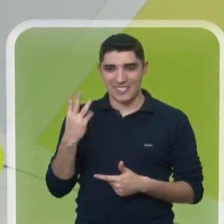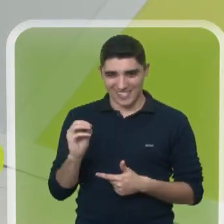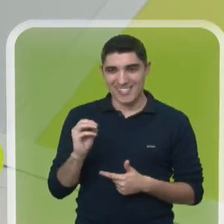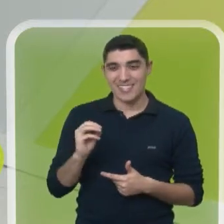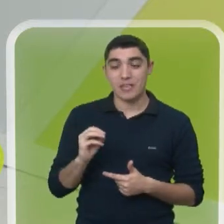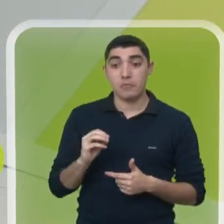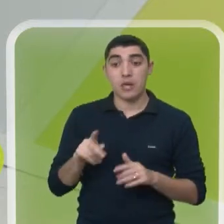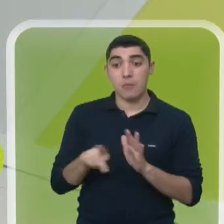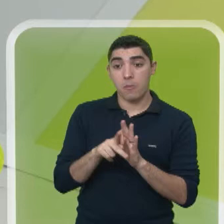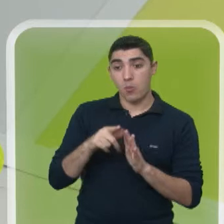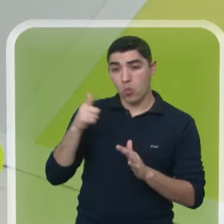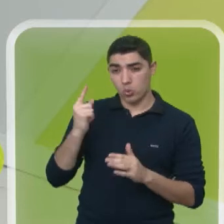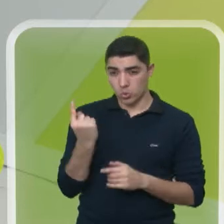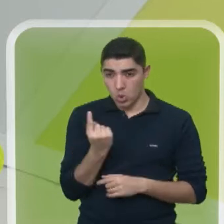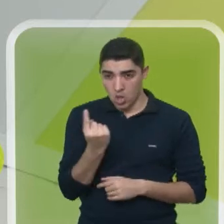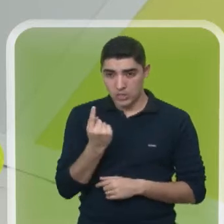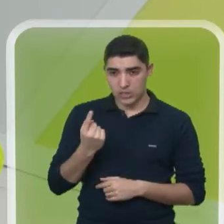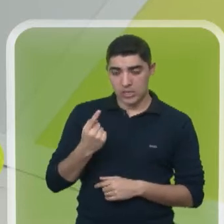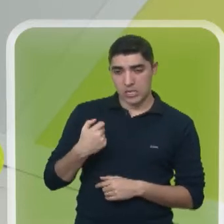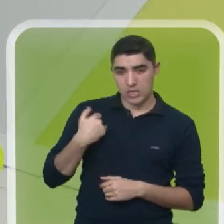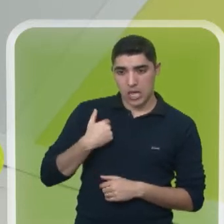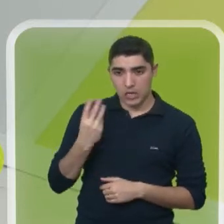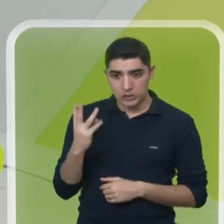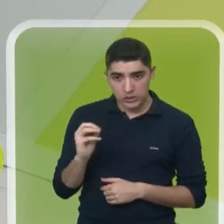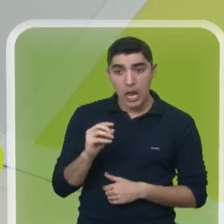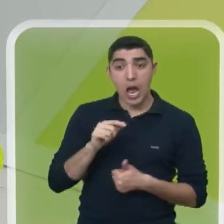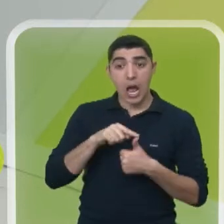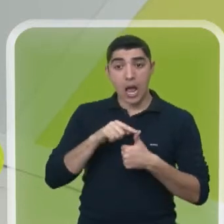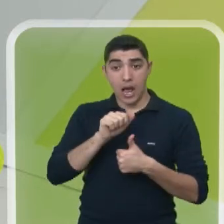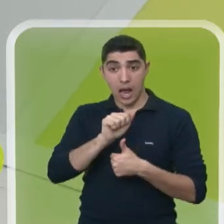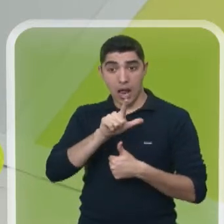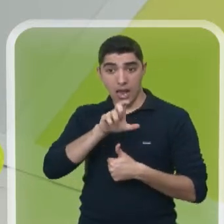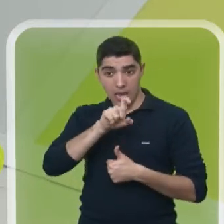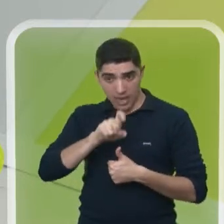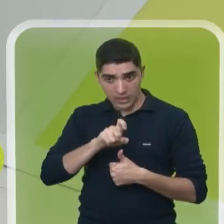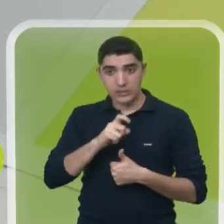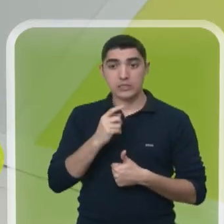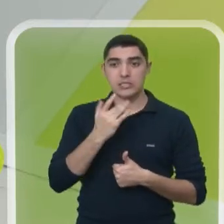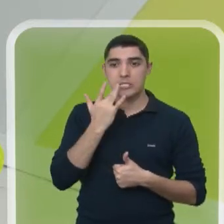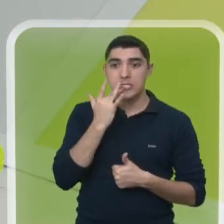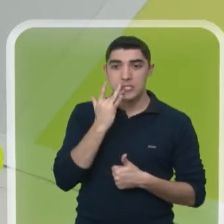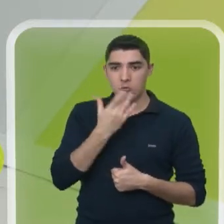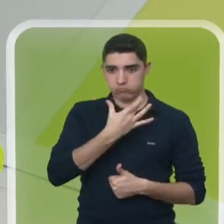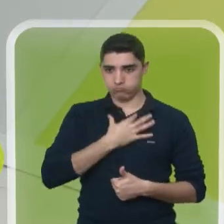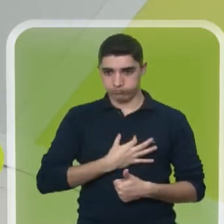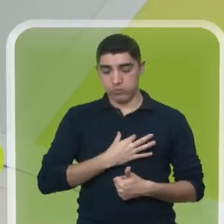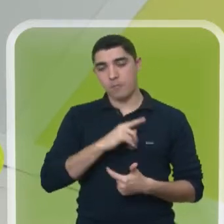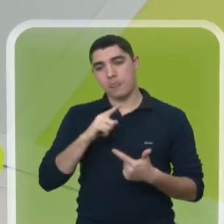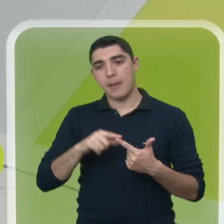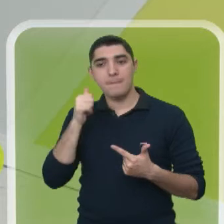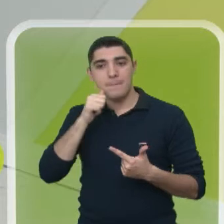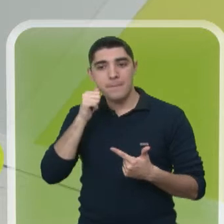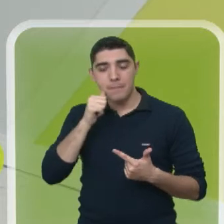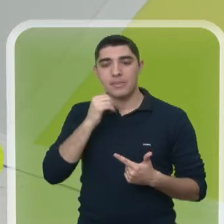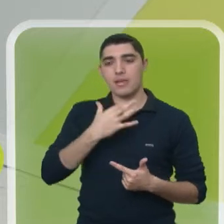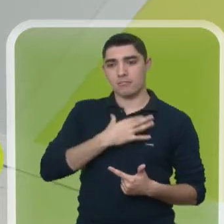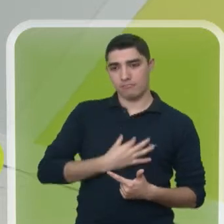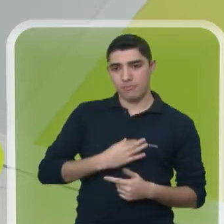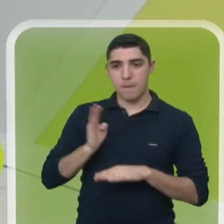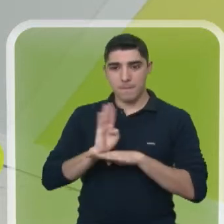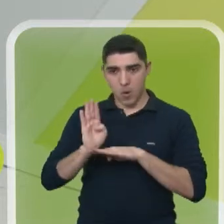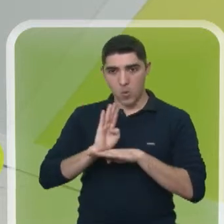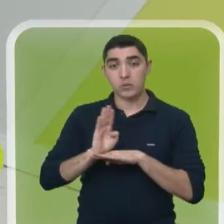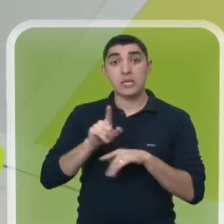individual sub-30, Alex também levou o ouro e Lina o bronze. Alex também foi eleito o MVP, que é o melhor